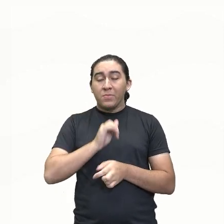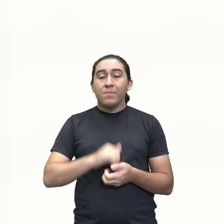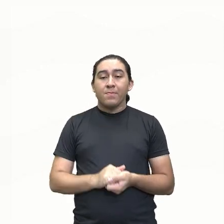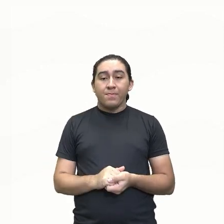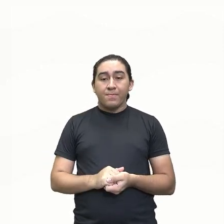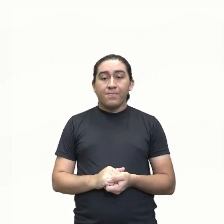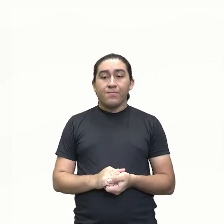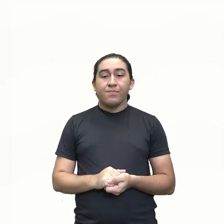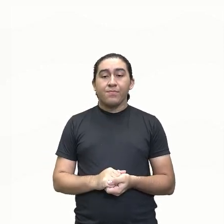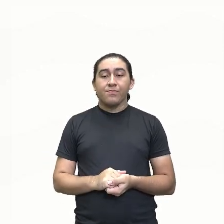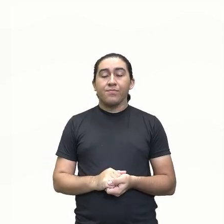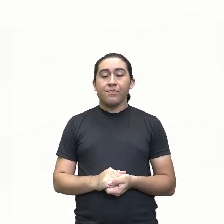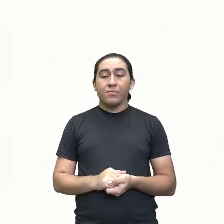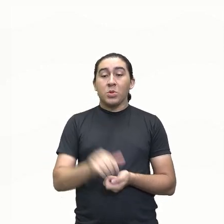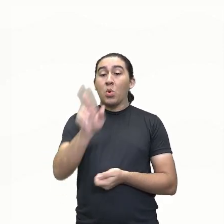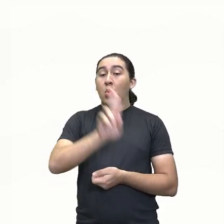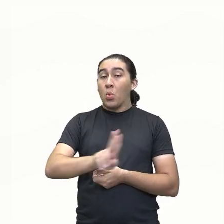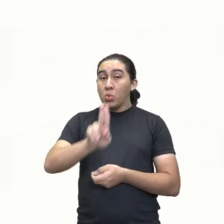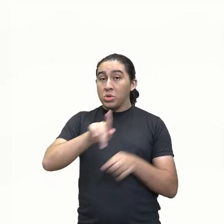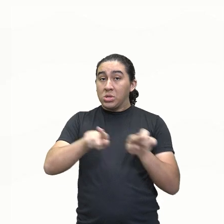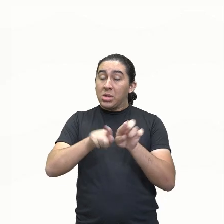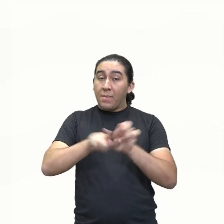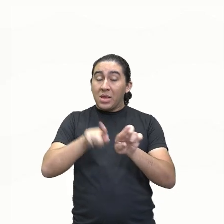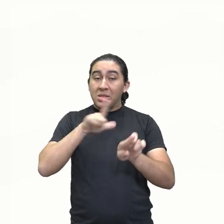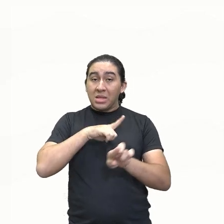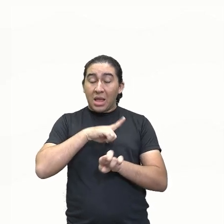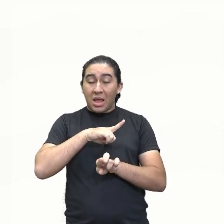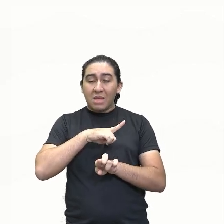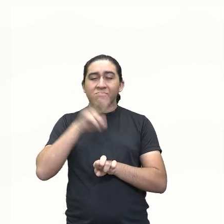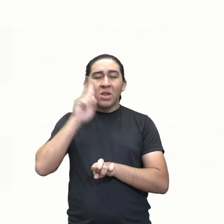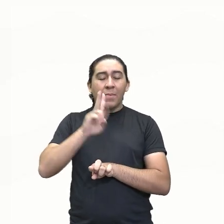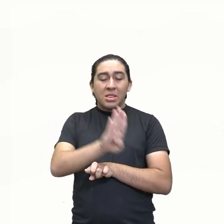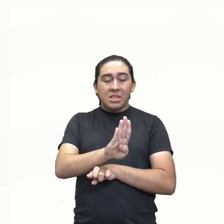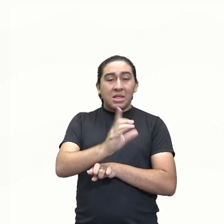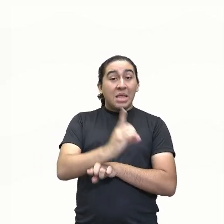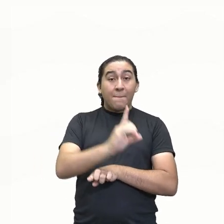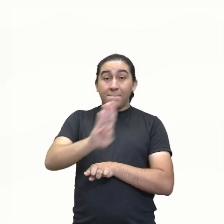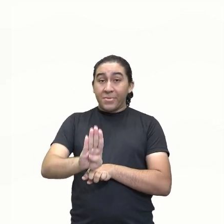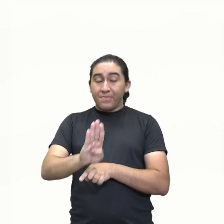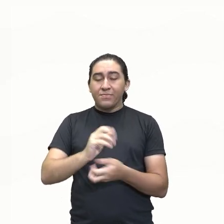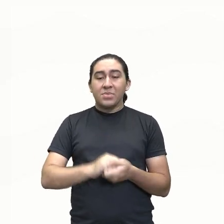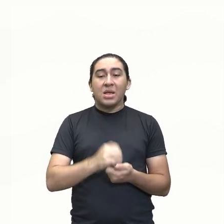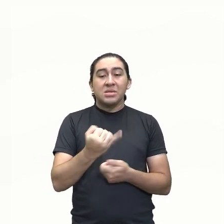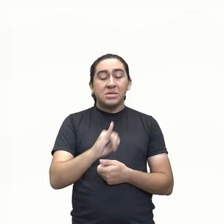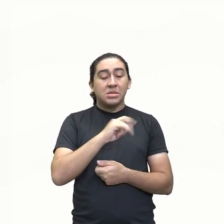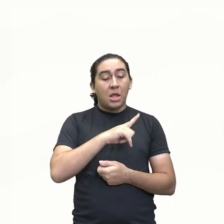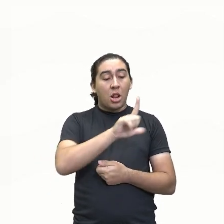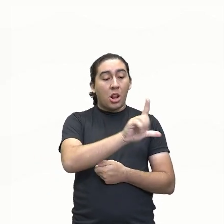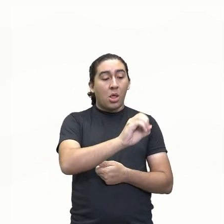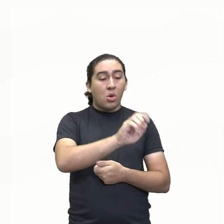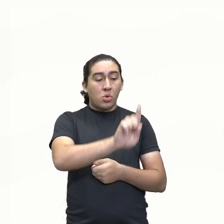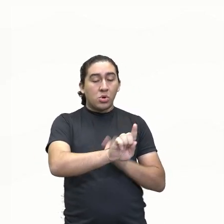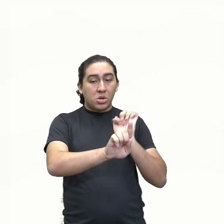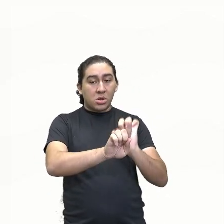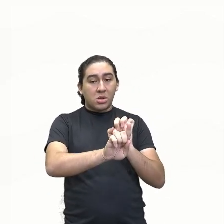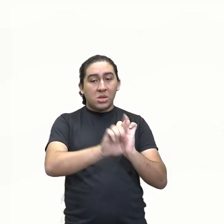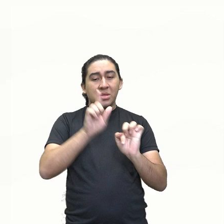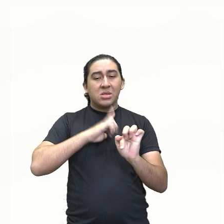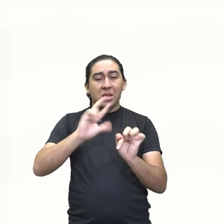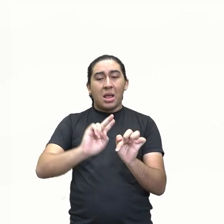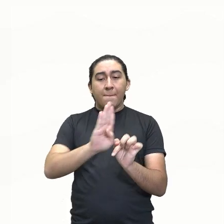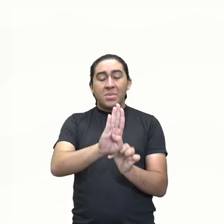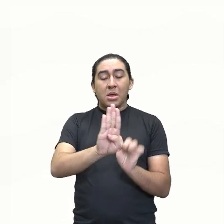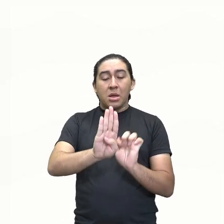resultado imediato. Nós usamos lá na escala decibel. Se eu tenho aqui um logaritmando elevado a um